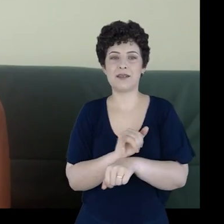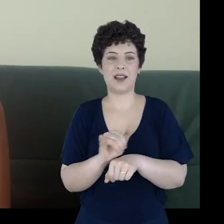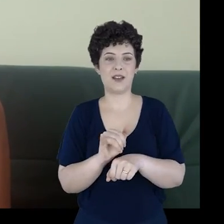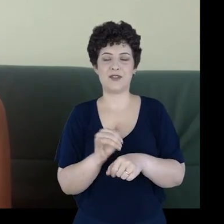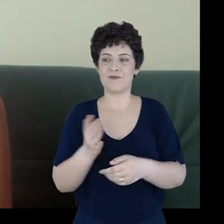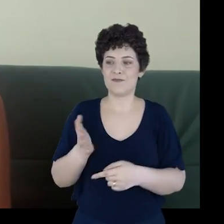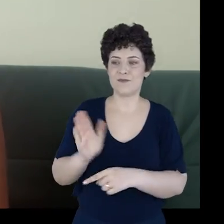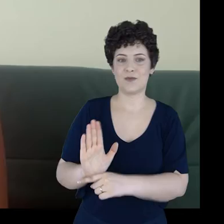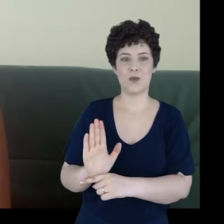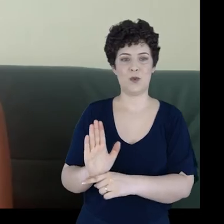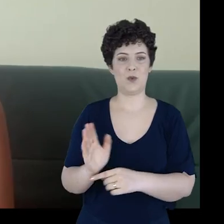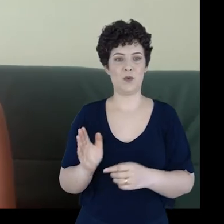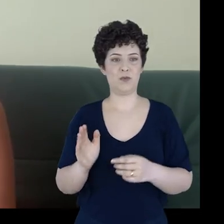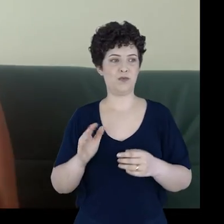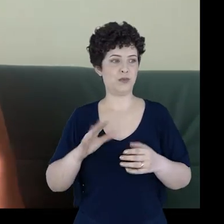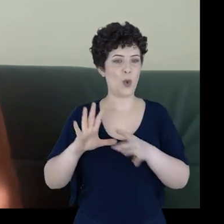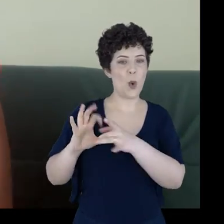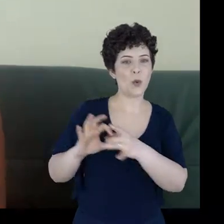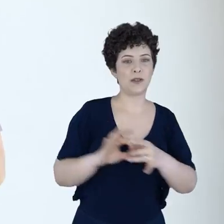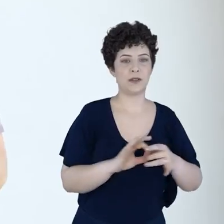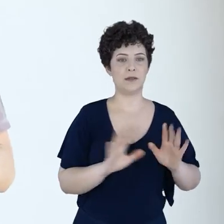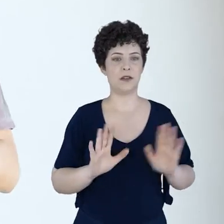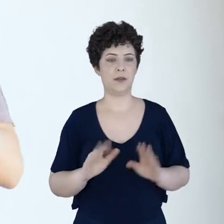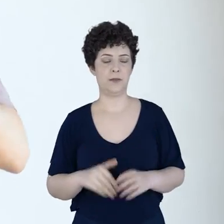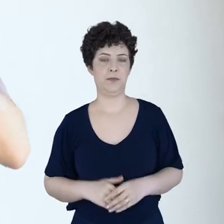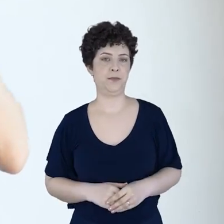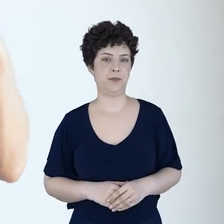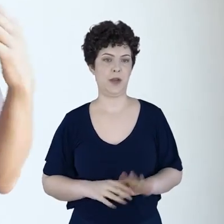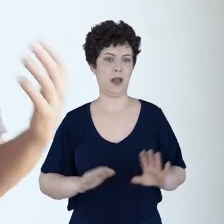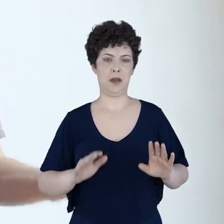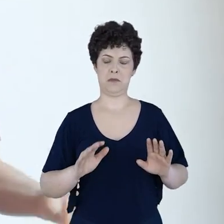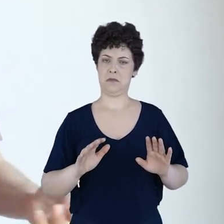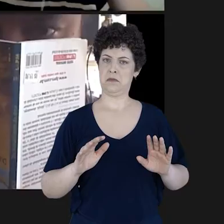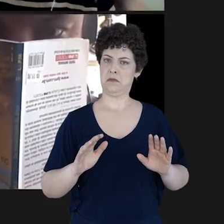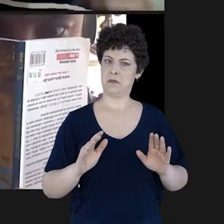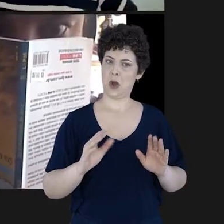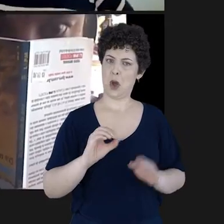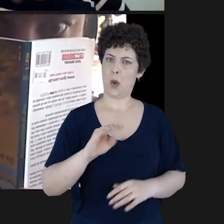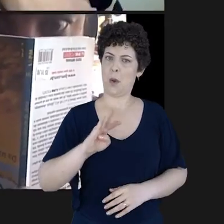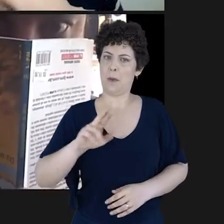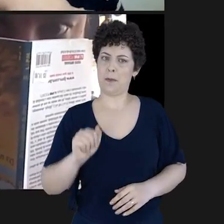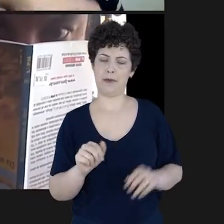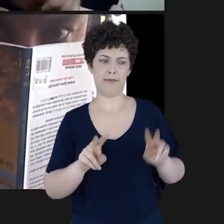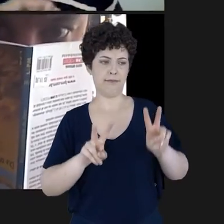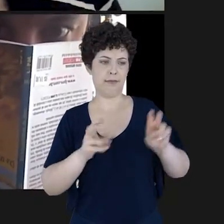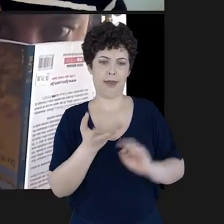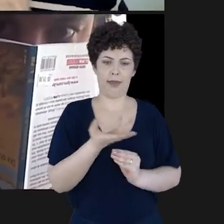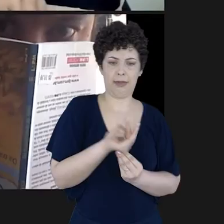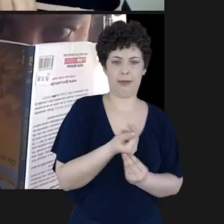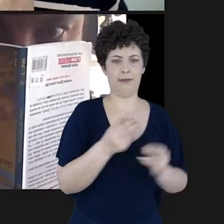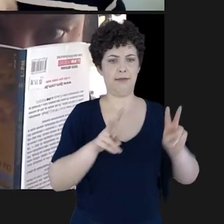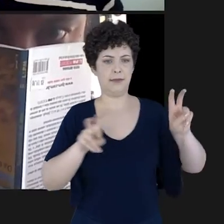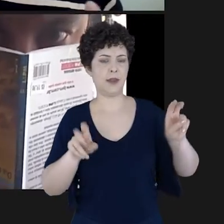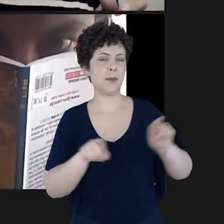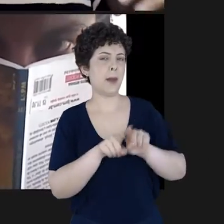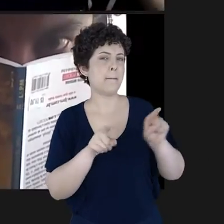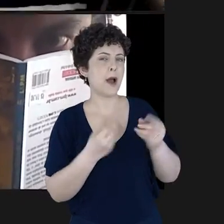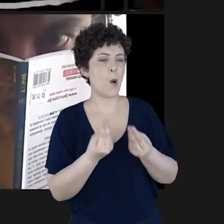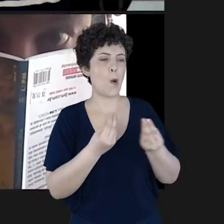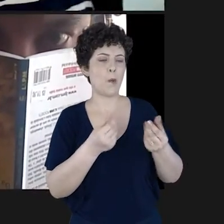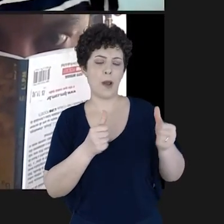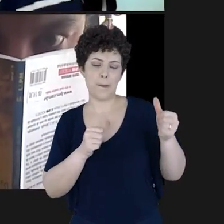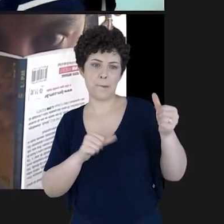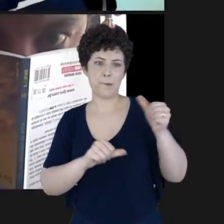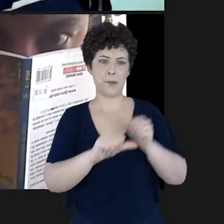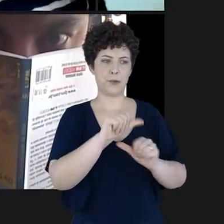onde ela contribuir, né, com o todo. Não pensando ainda em uma obra, num tema, mas pensando especificamente como é que